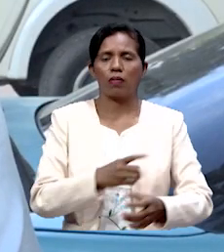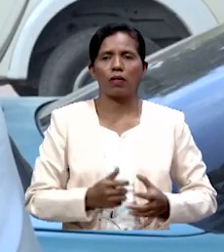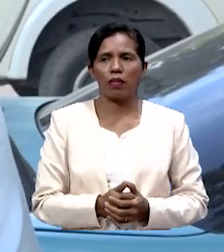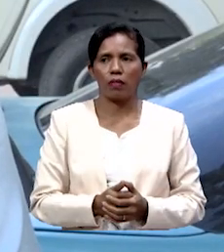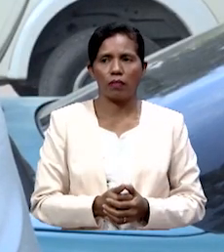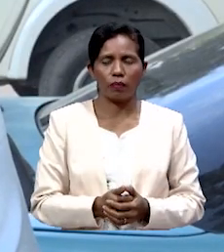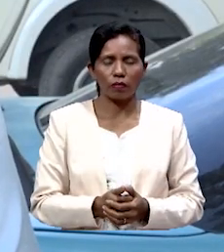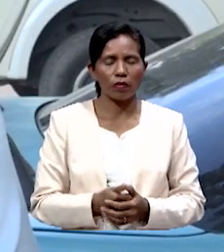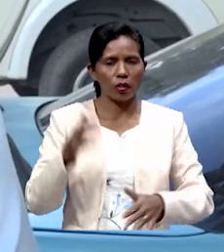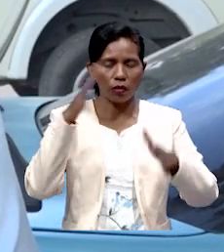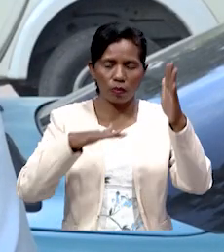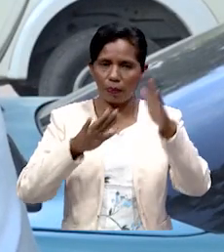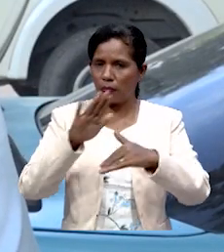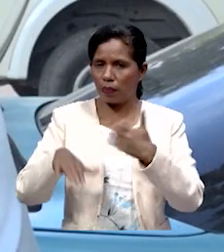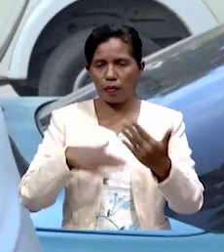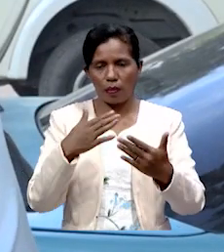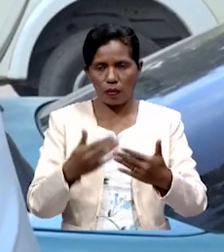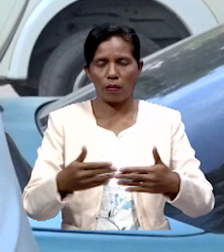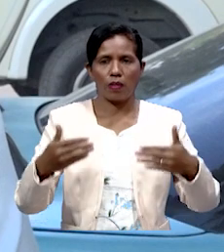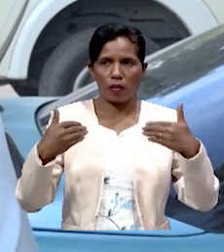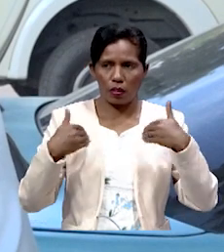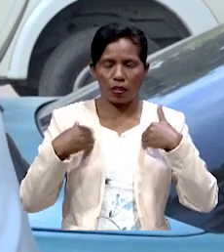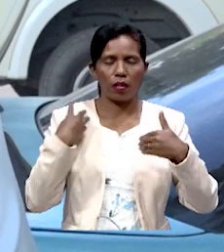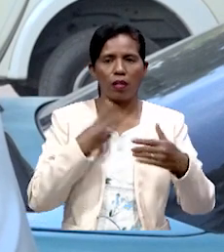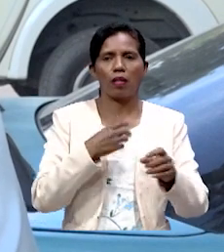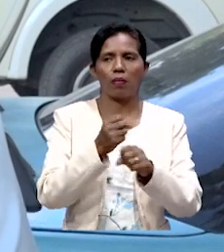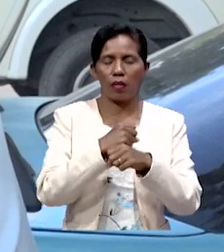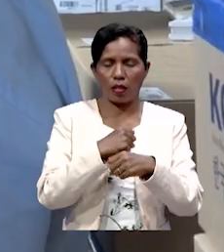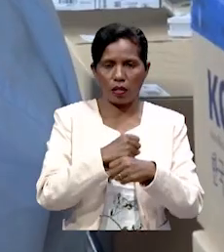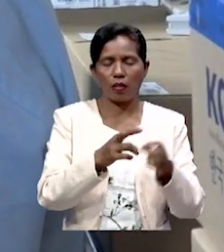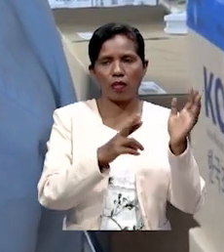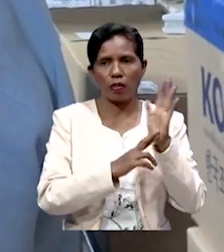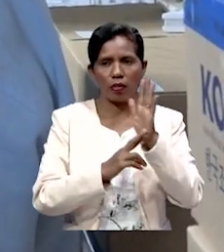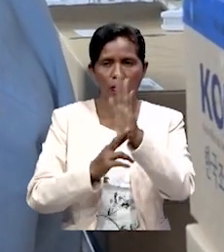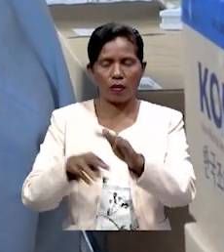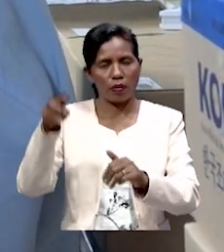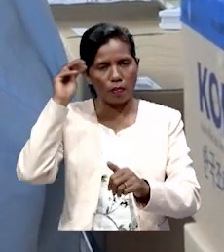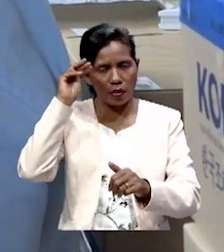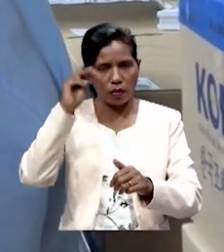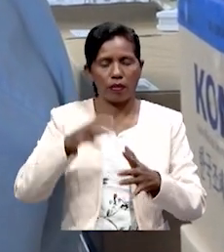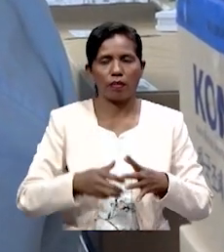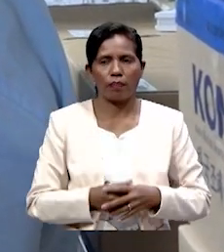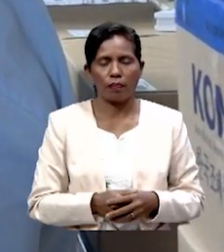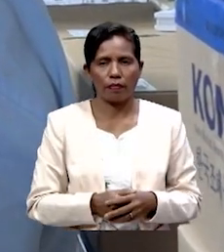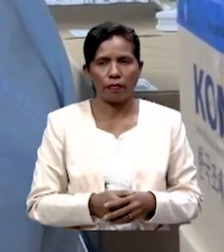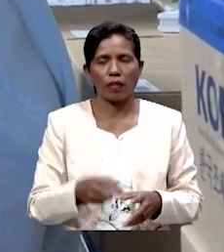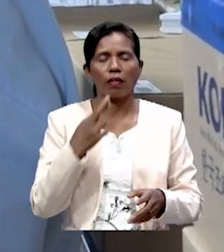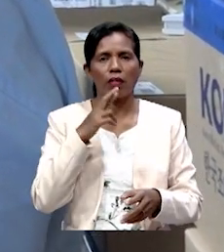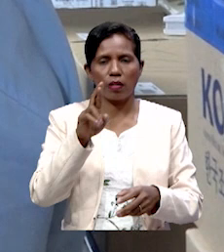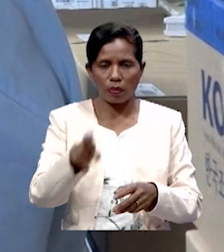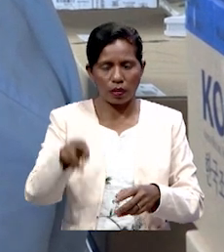quase problema o tudo nebe maka moço, a mim halo relatório ba Sr. Ministro. Resposta Ministro. Resposta